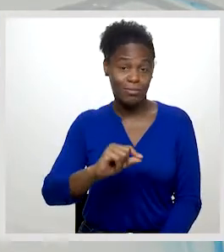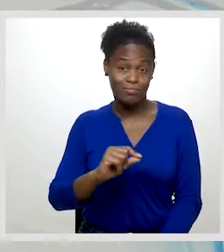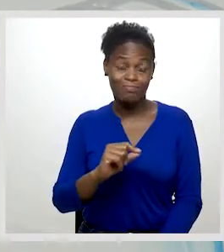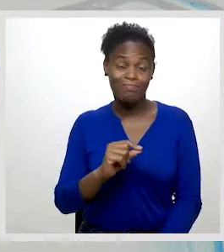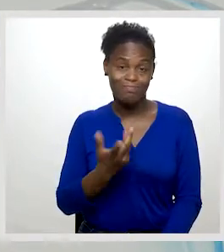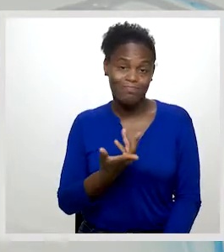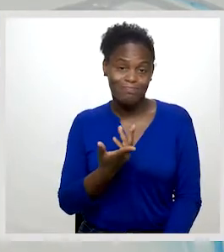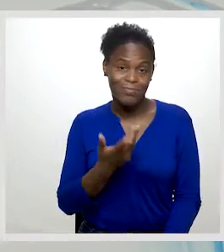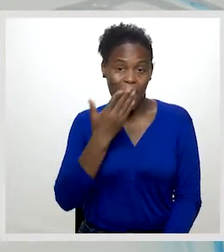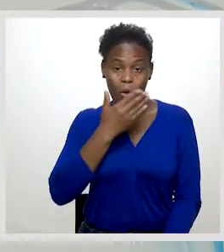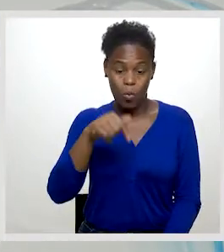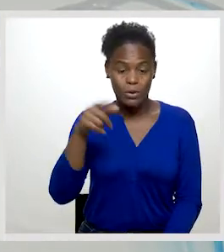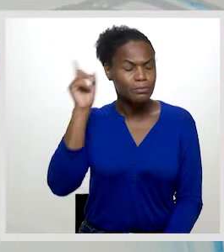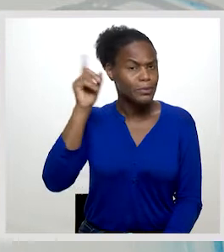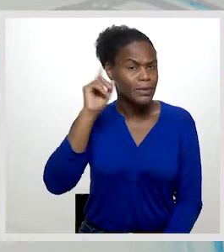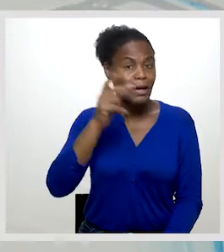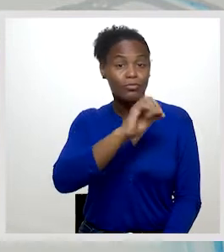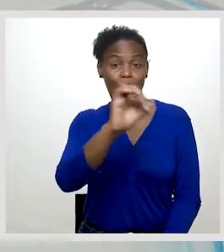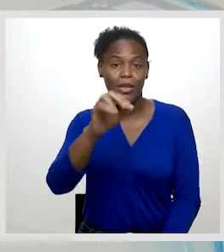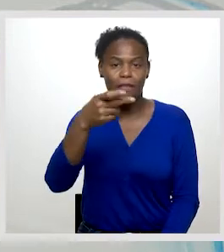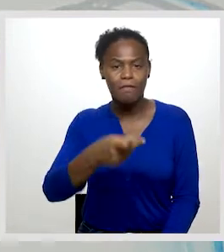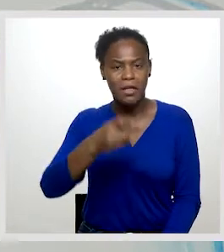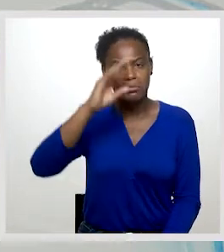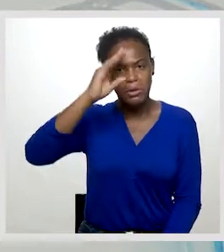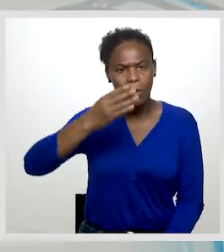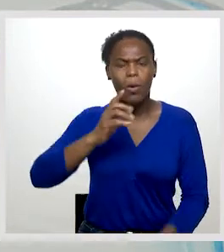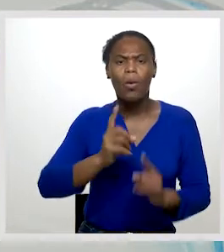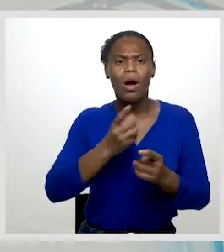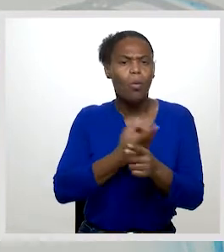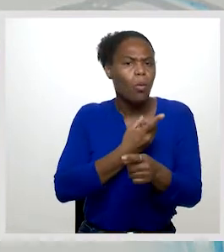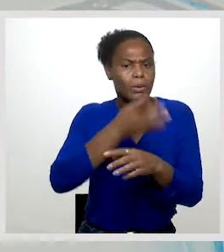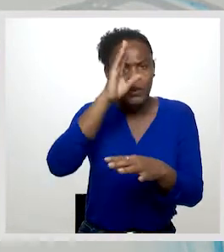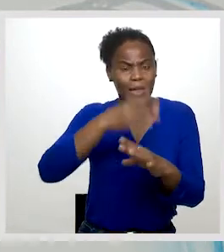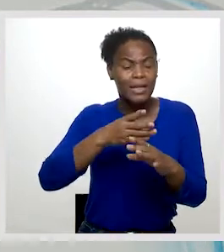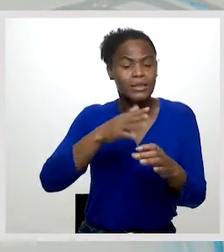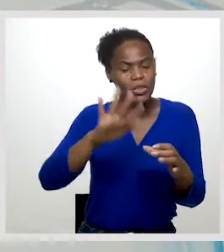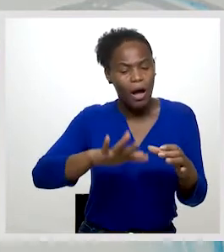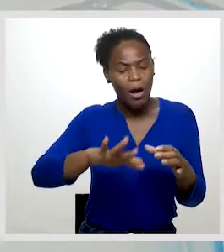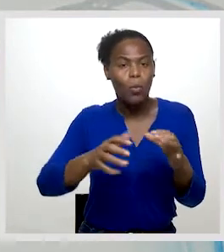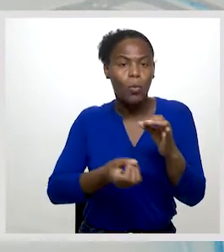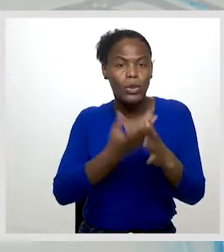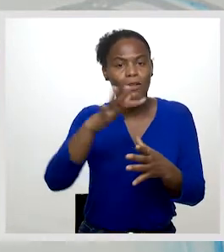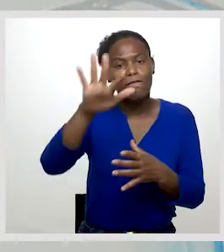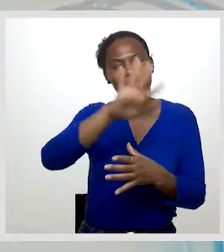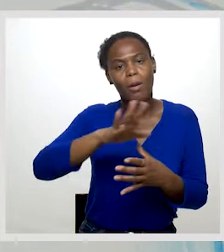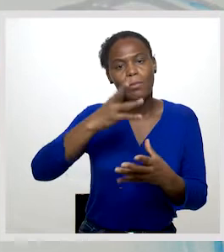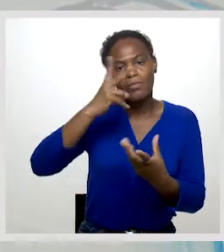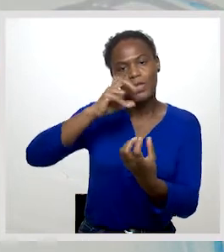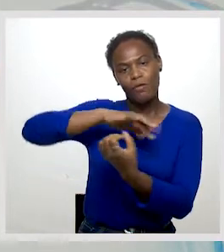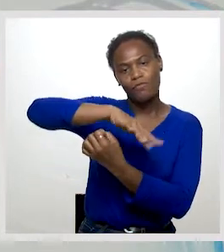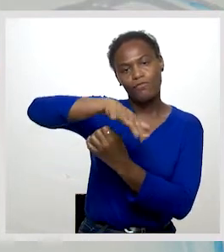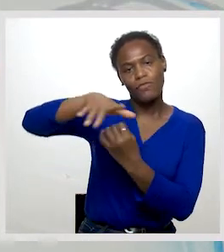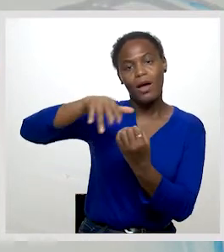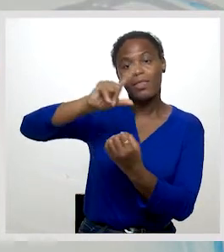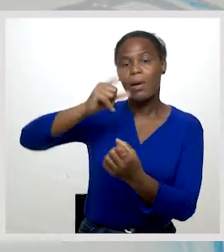é muito importante que fiquem sabendo os fenómenos que estariam na formação tanto da nossa